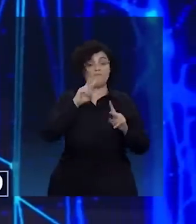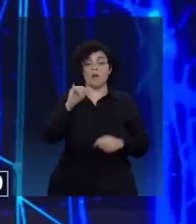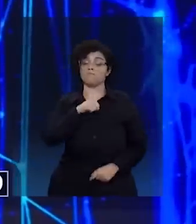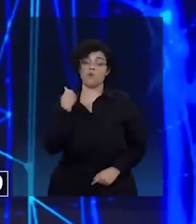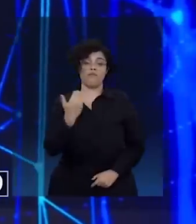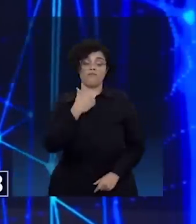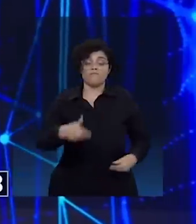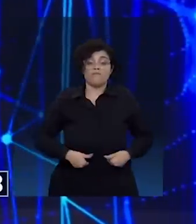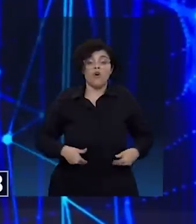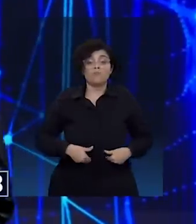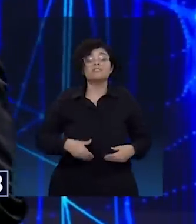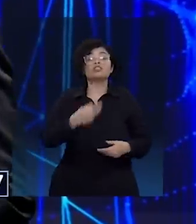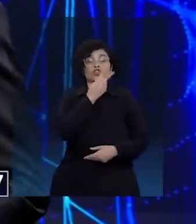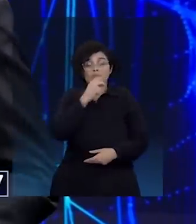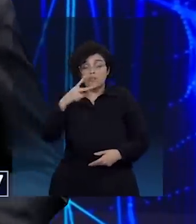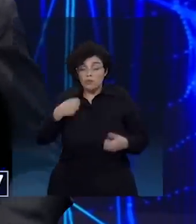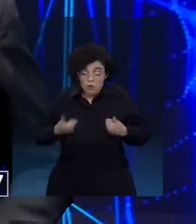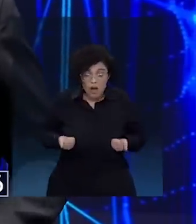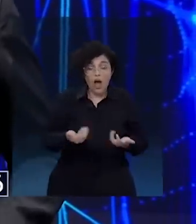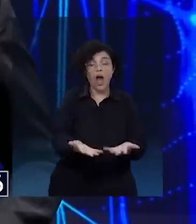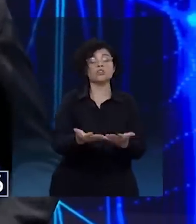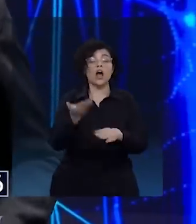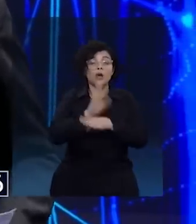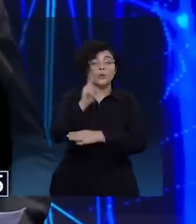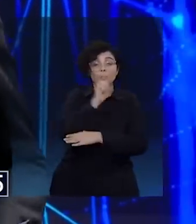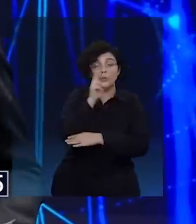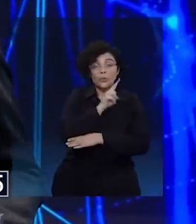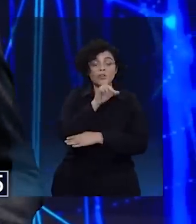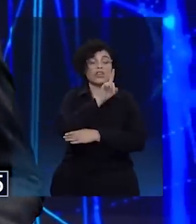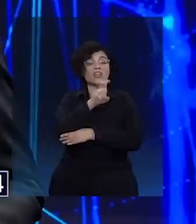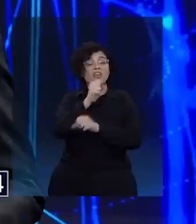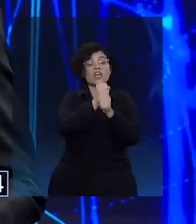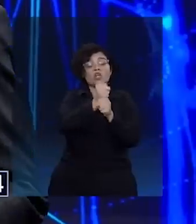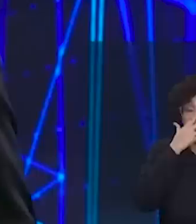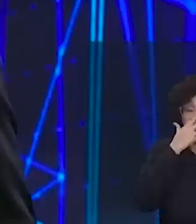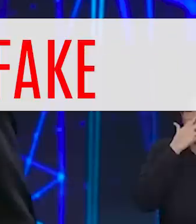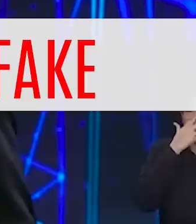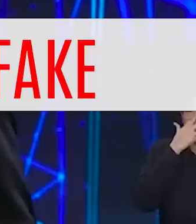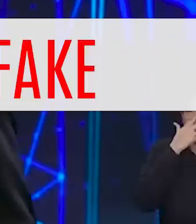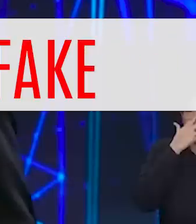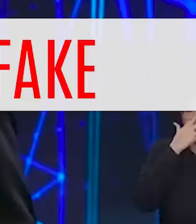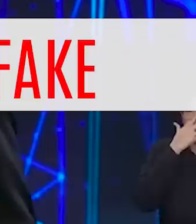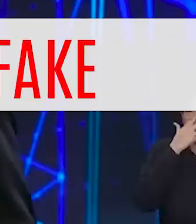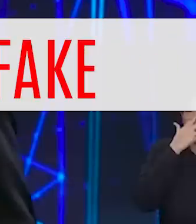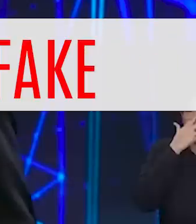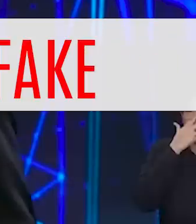em 2020, nós gastamos o equivalente a 15 anos de Bolsa Família.